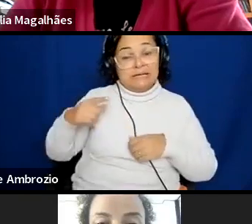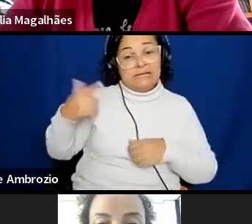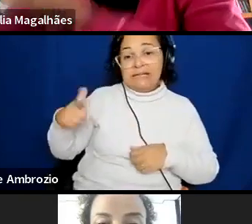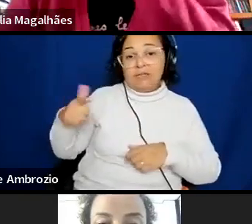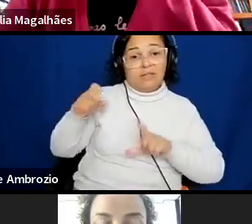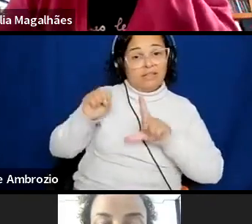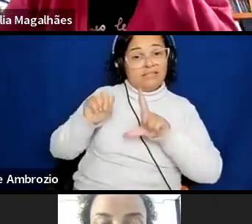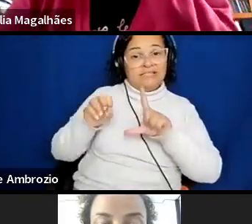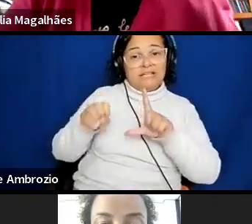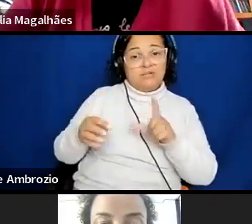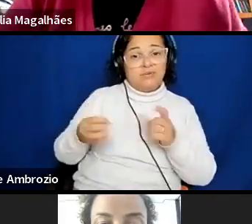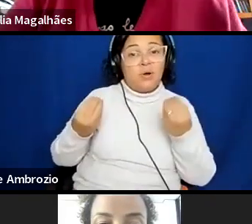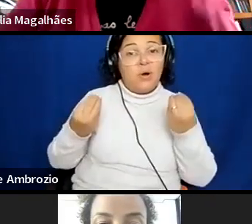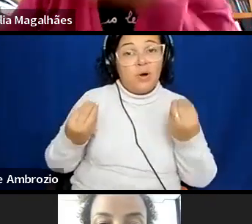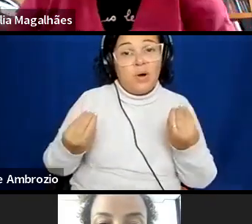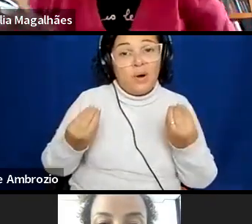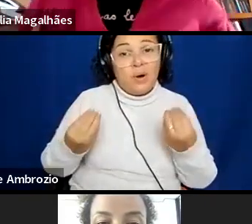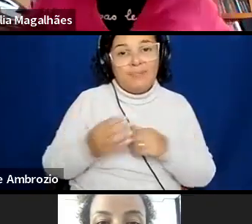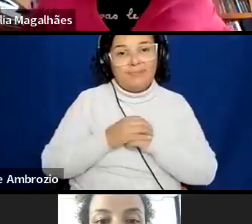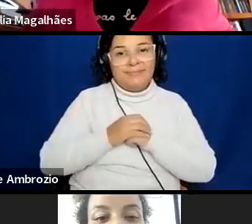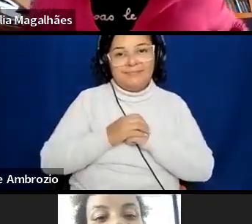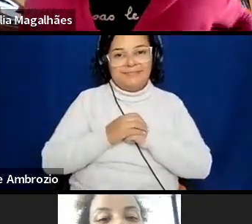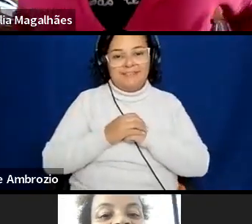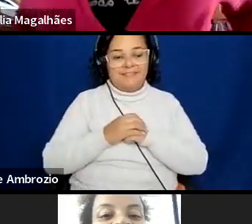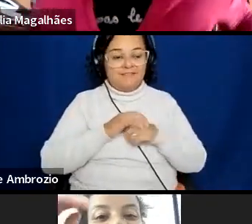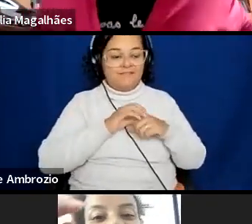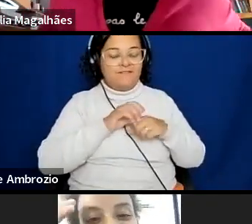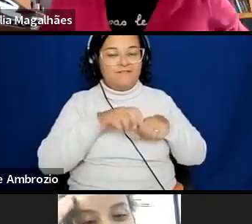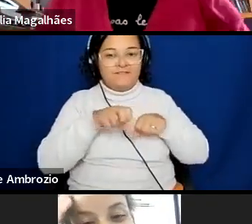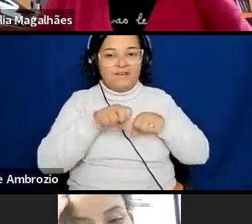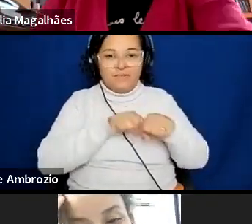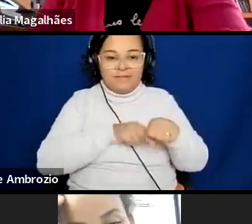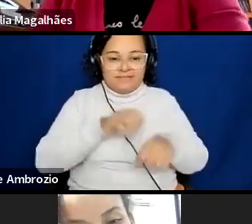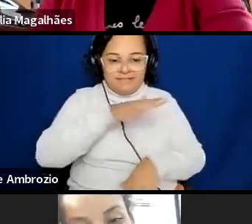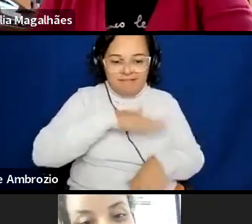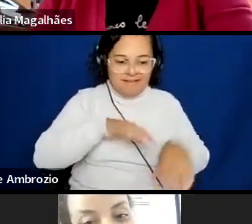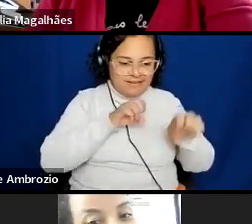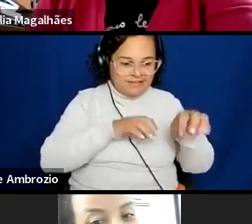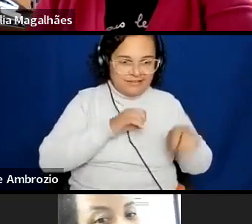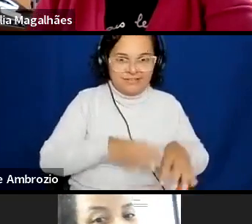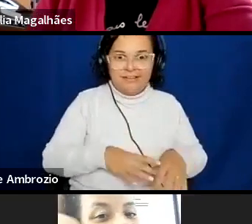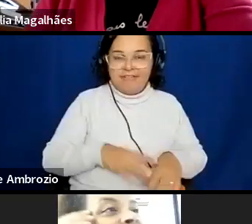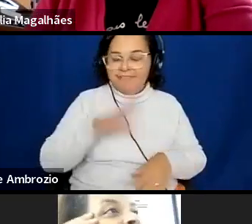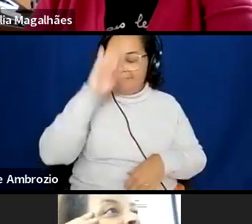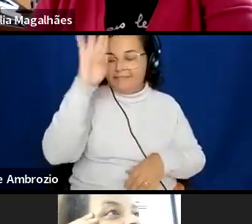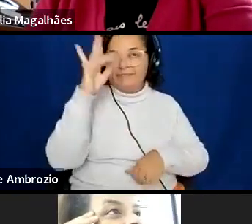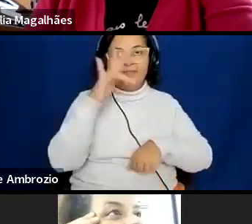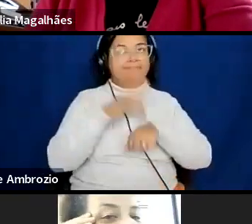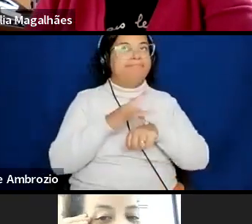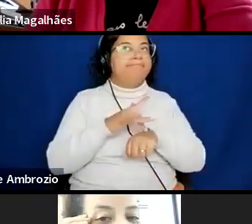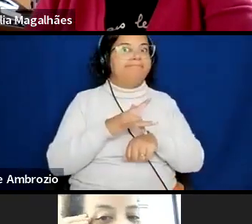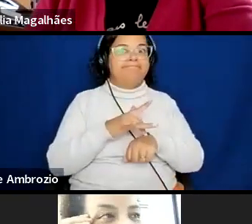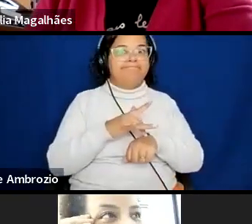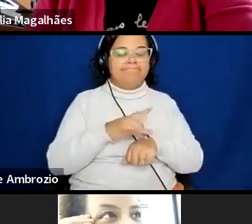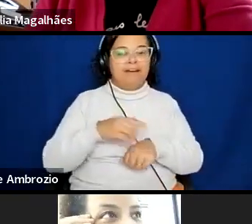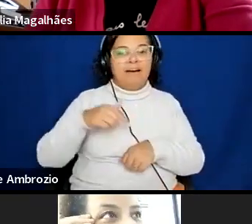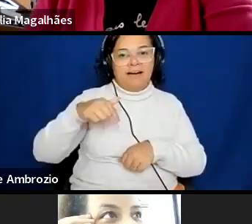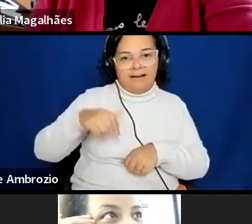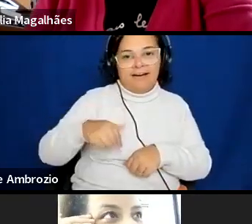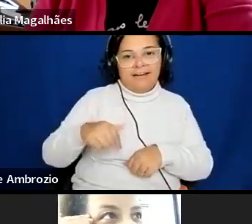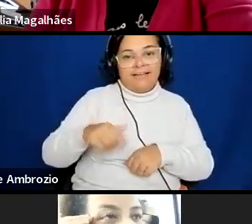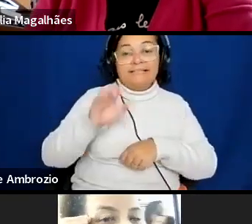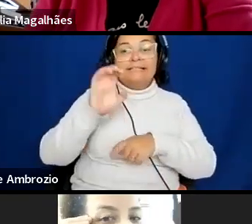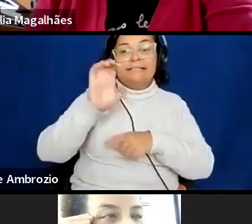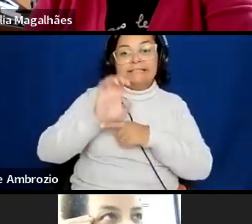Então, ele não tem formação básica em educação. Esse é o principal absurdo que nós temos atualmente no estado de Mato Grosso.